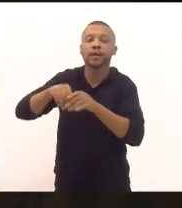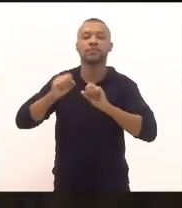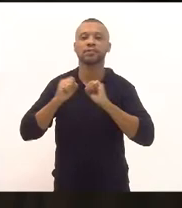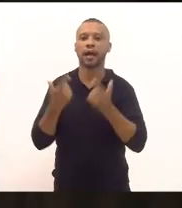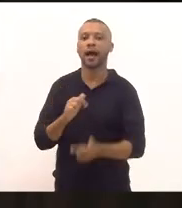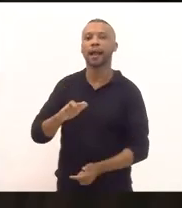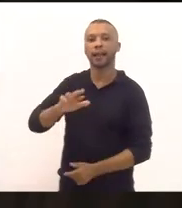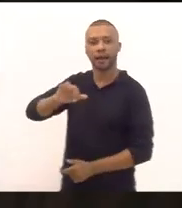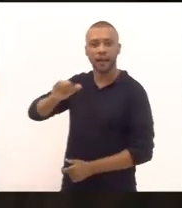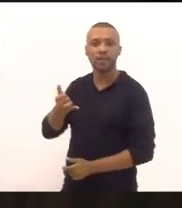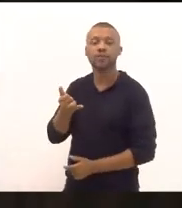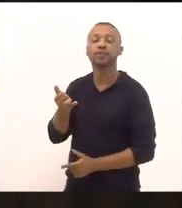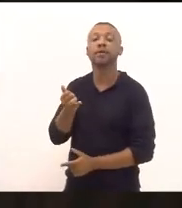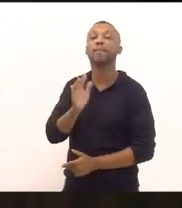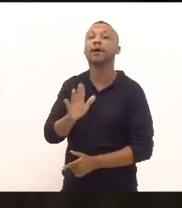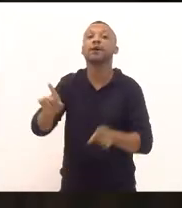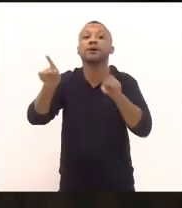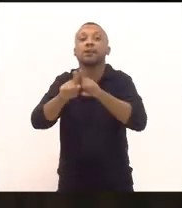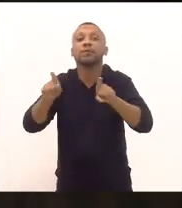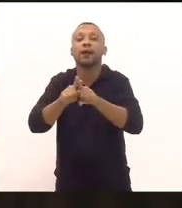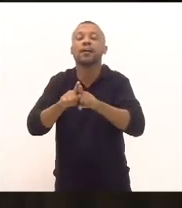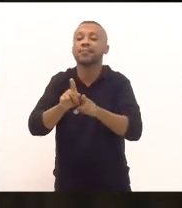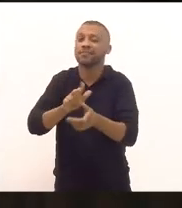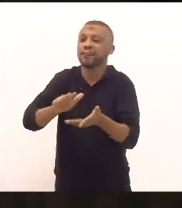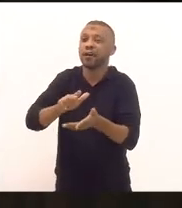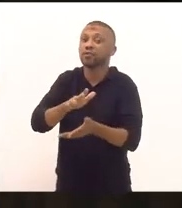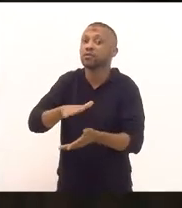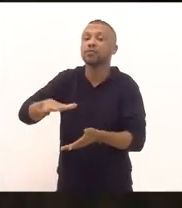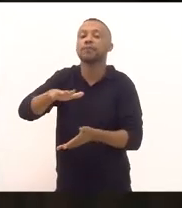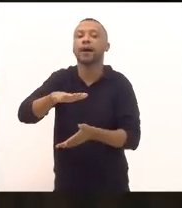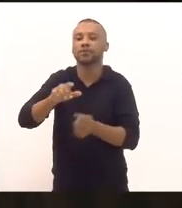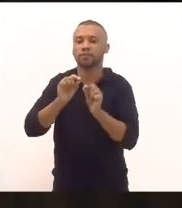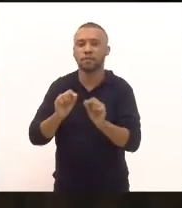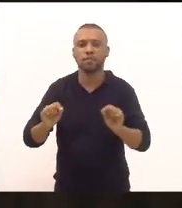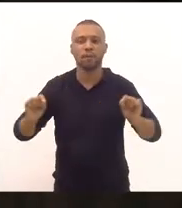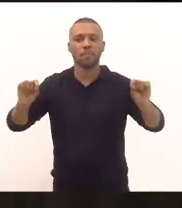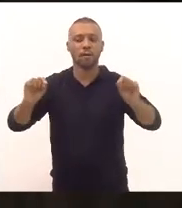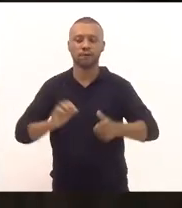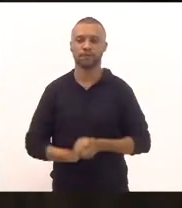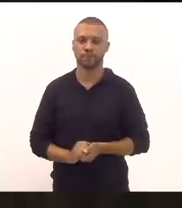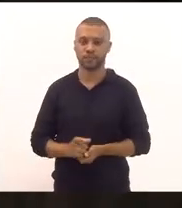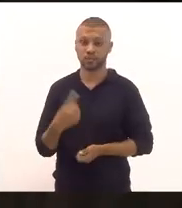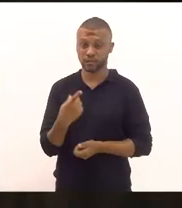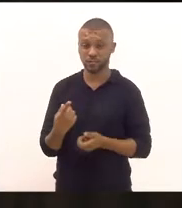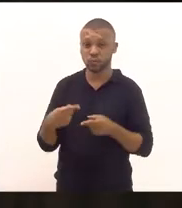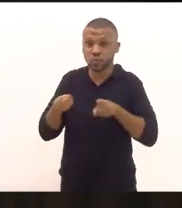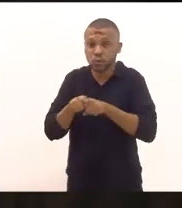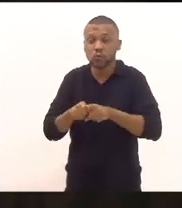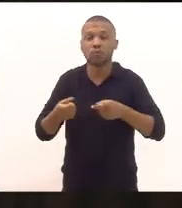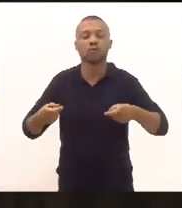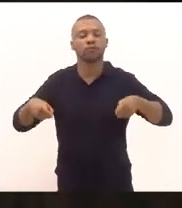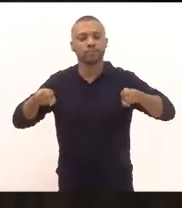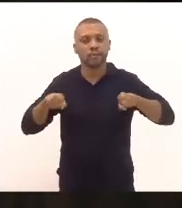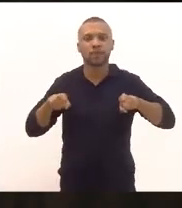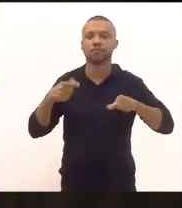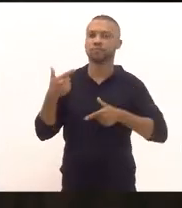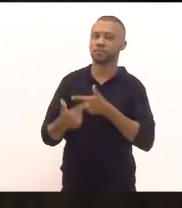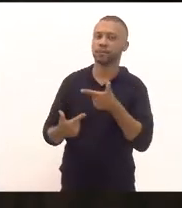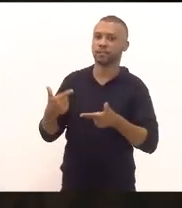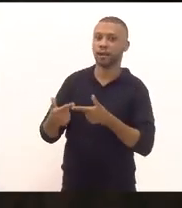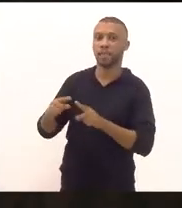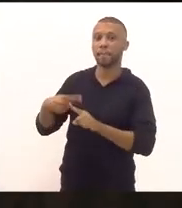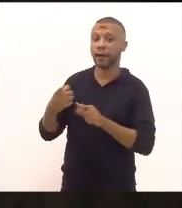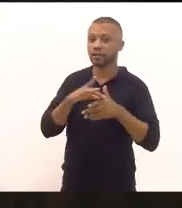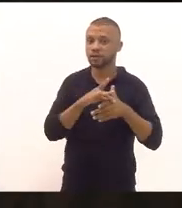Legislativa mas também em todos os espaços nós temos feito junto com a nossa mandato e com um